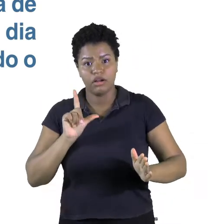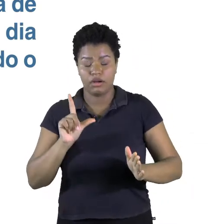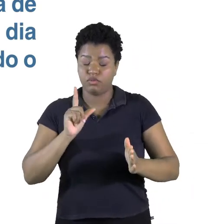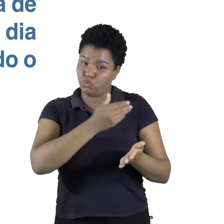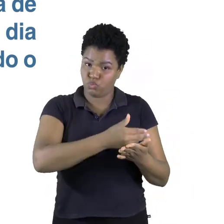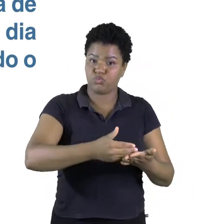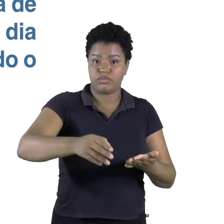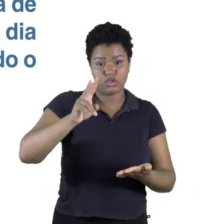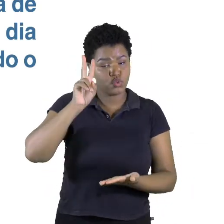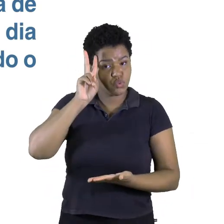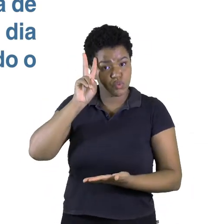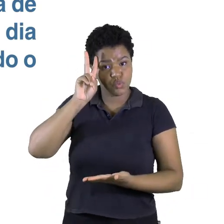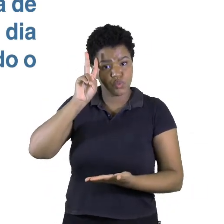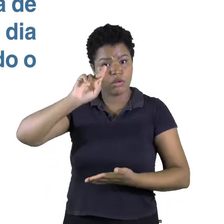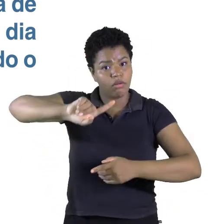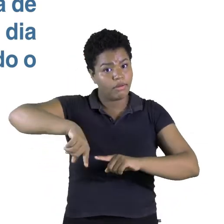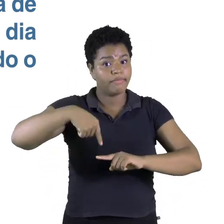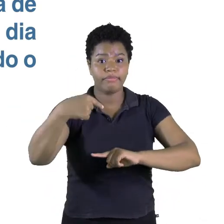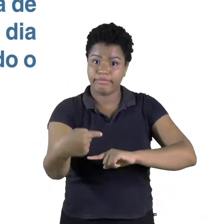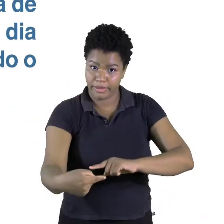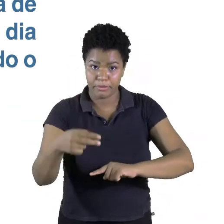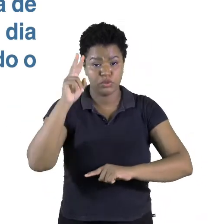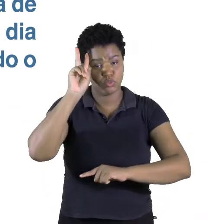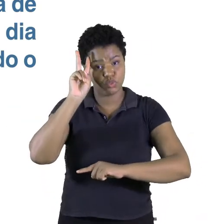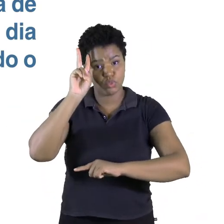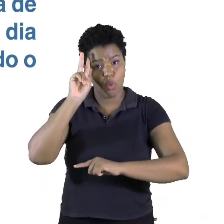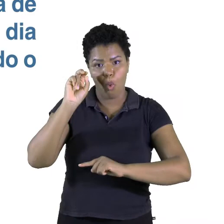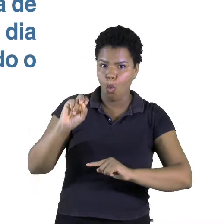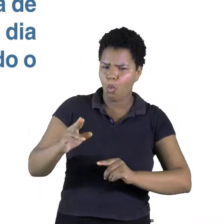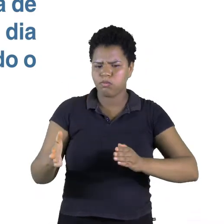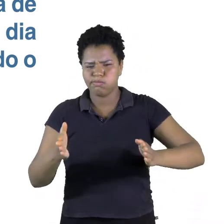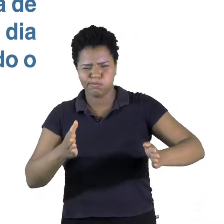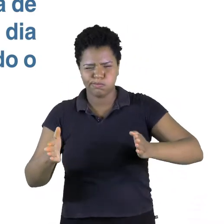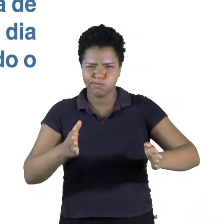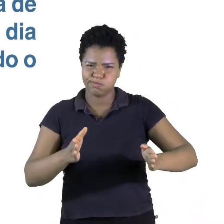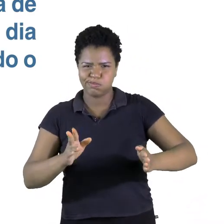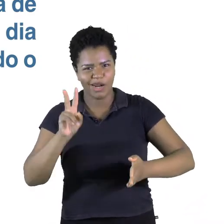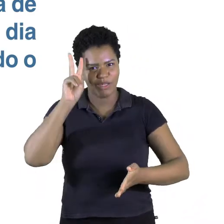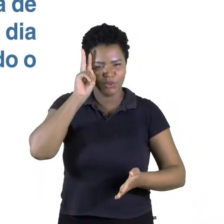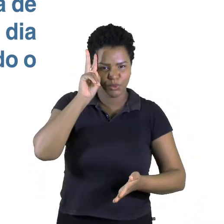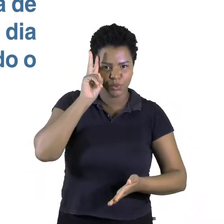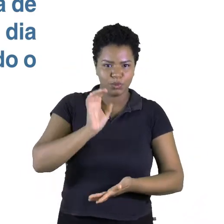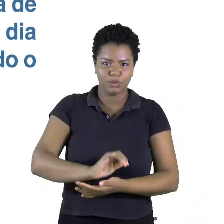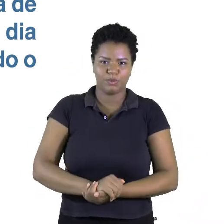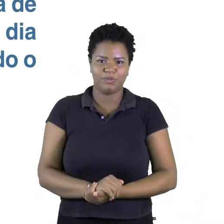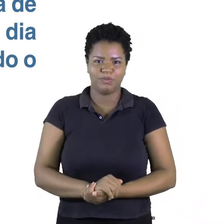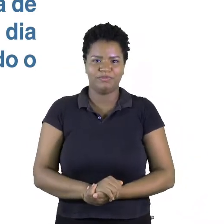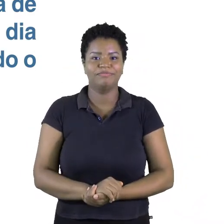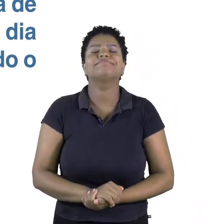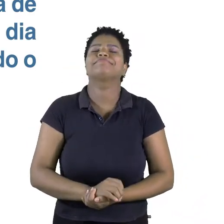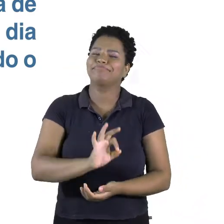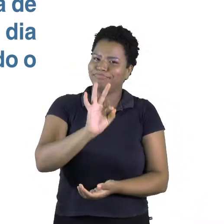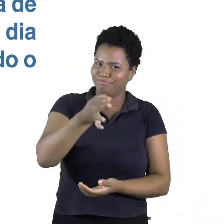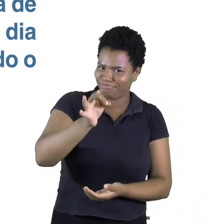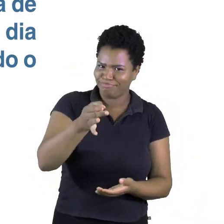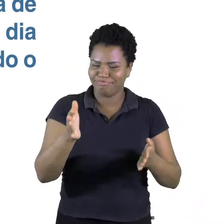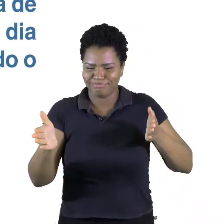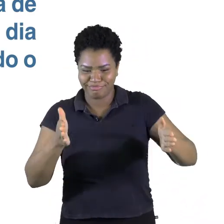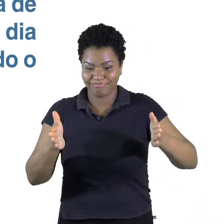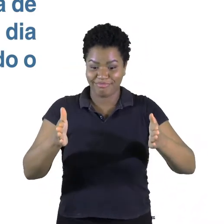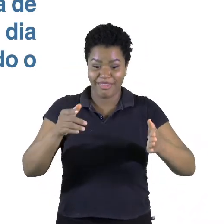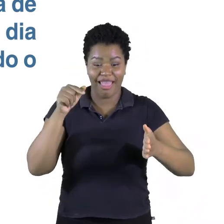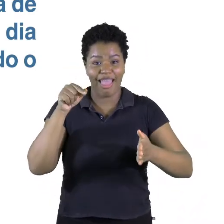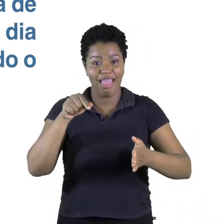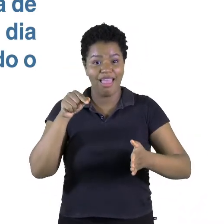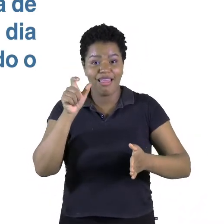início da história? Foi depois da história ou foi durante a história? Isso mesmo, foi durante. Quando ela teve a